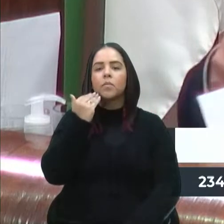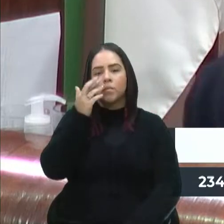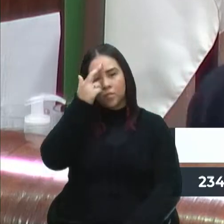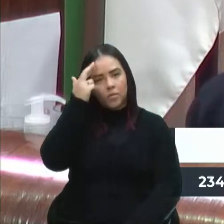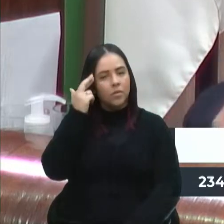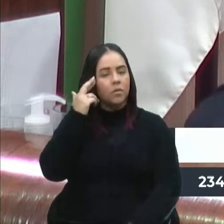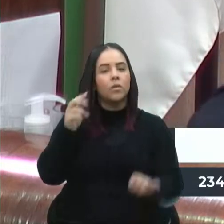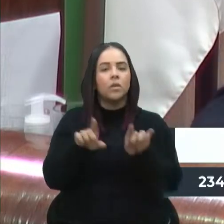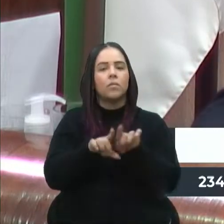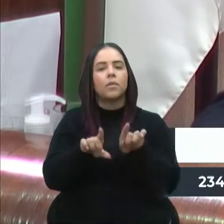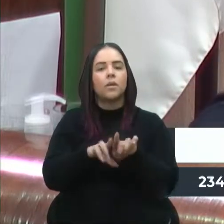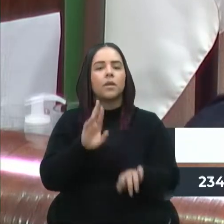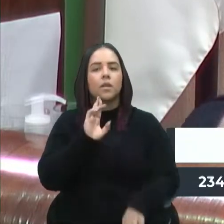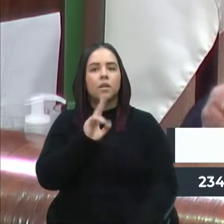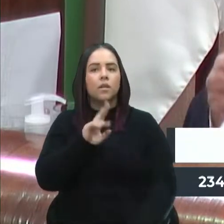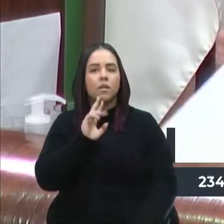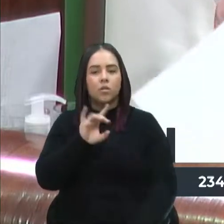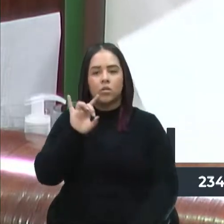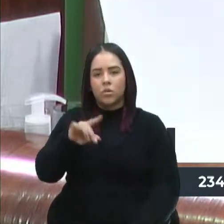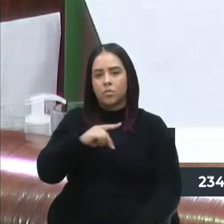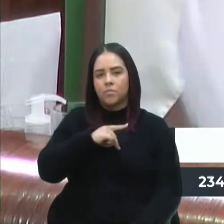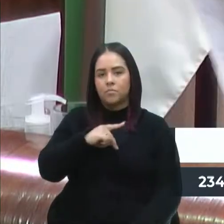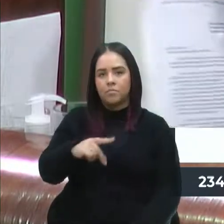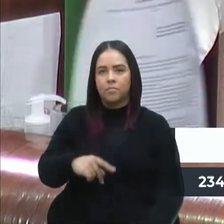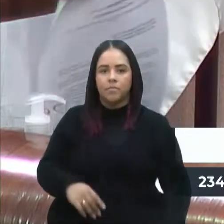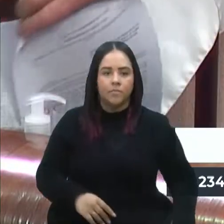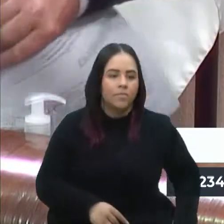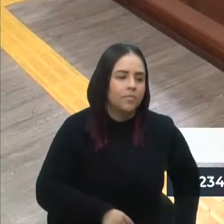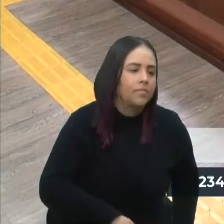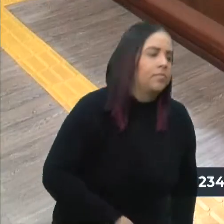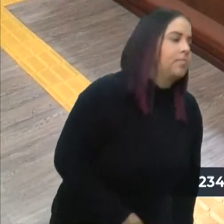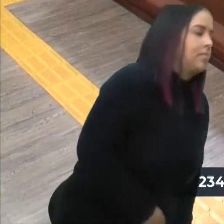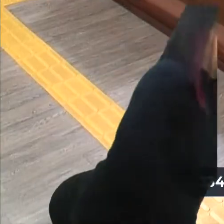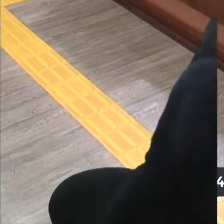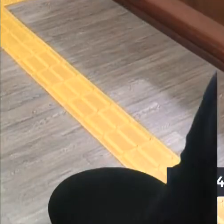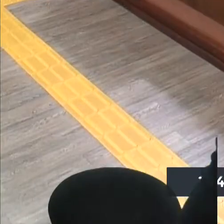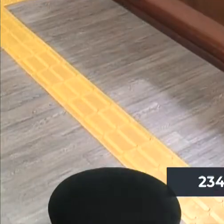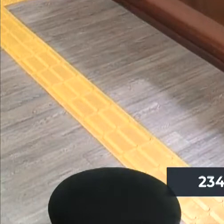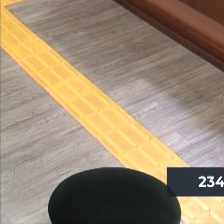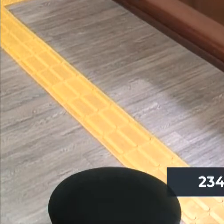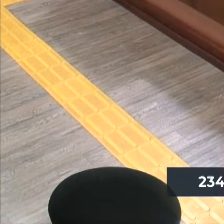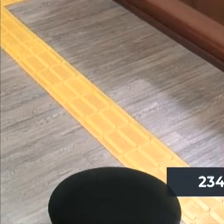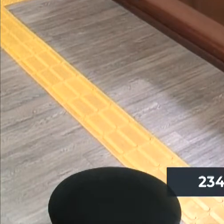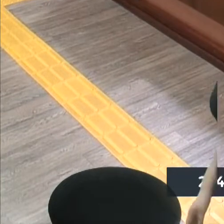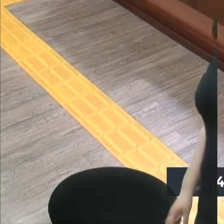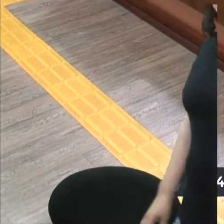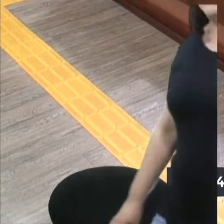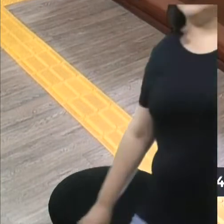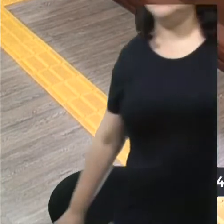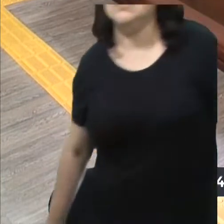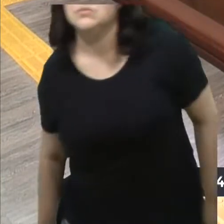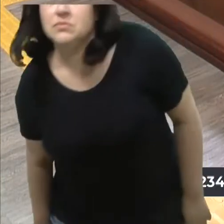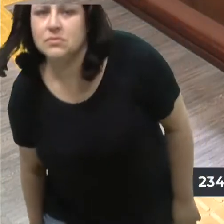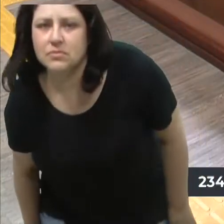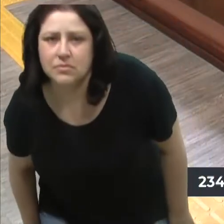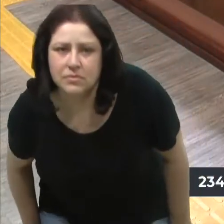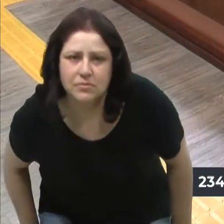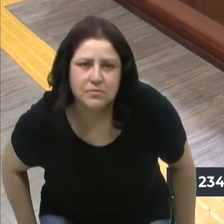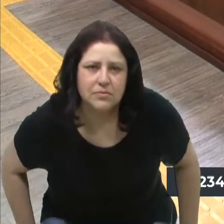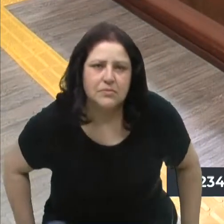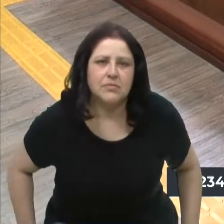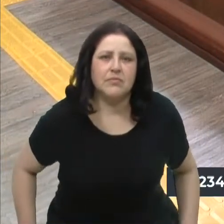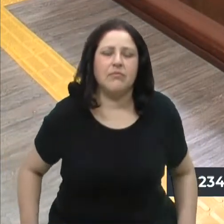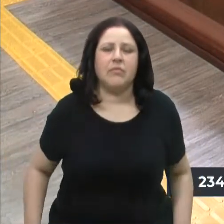Bueno e Renato Oliveira obrigada esta homenagem de